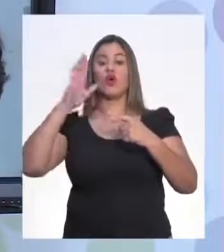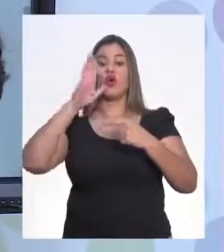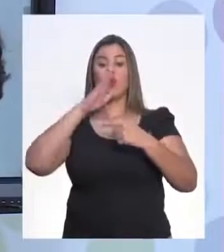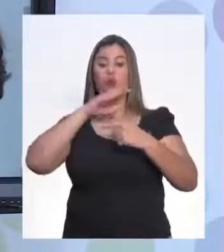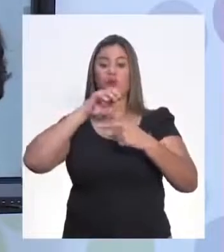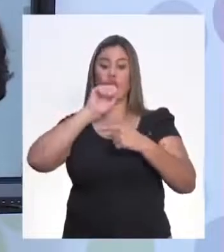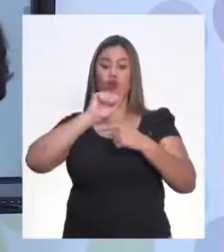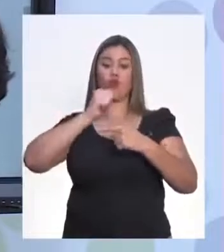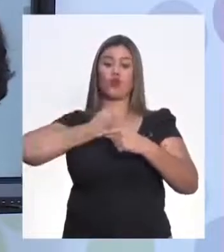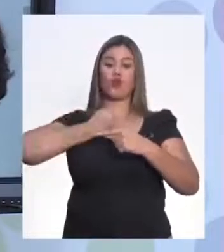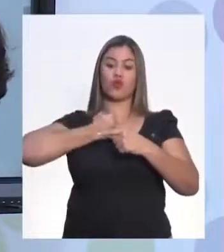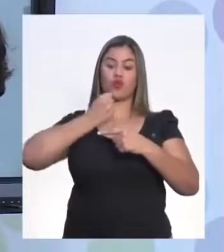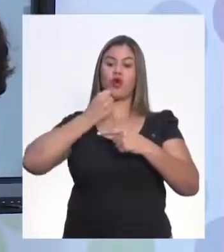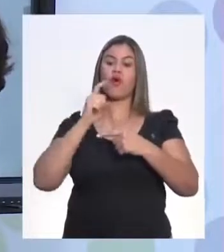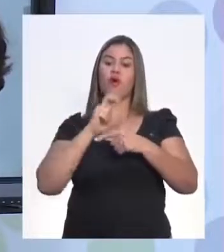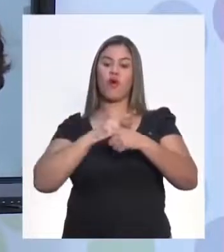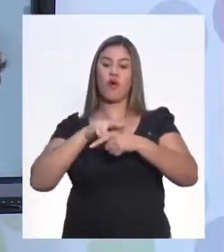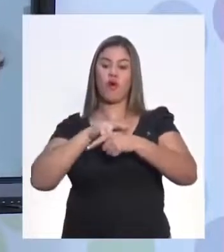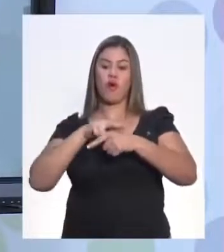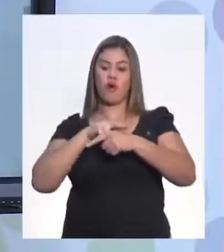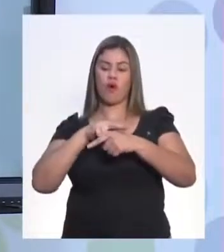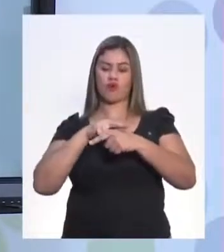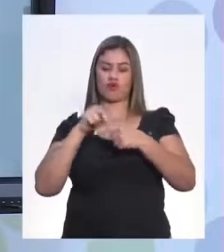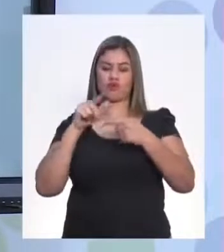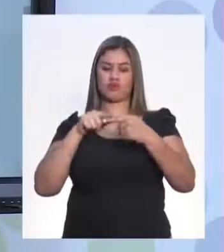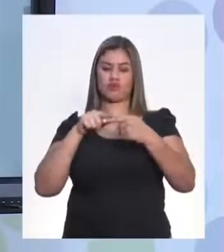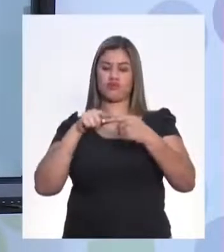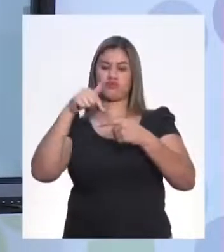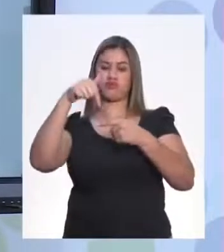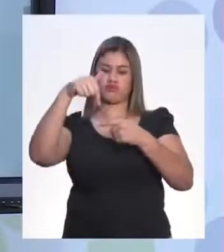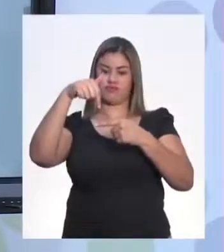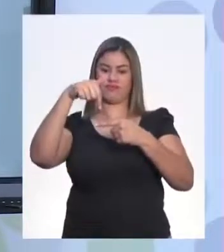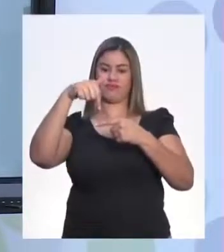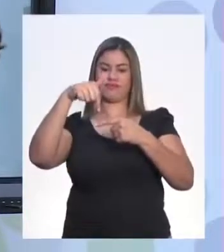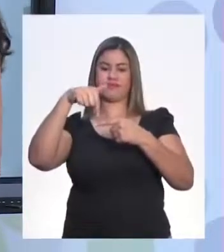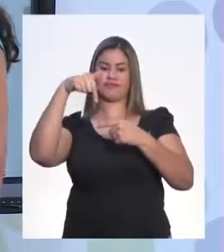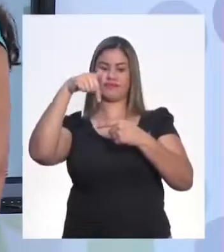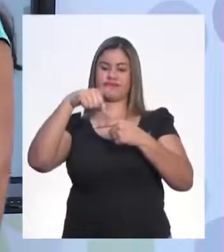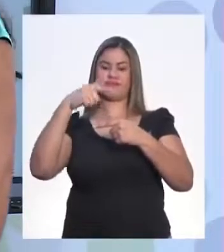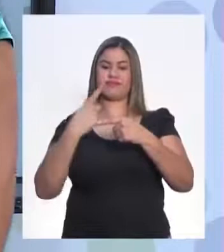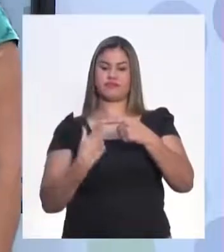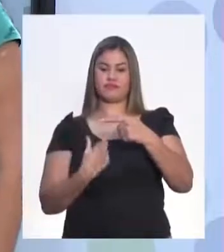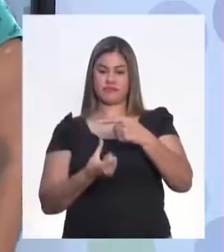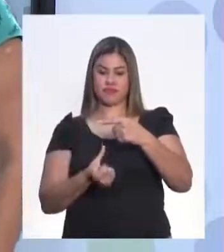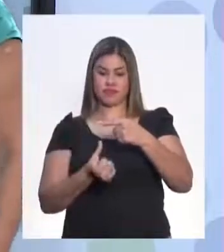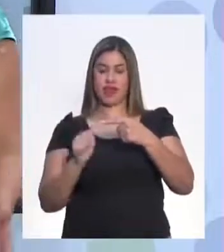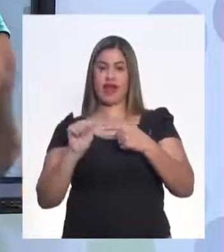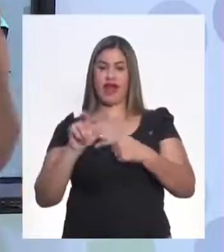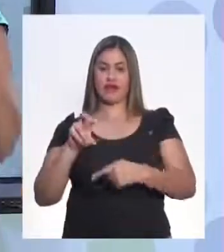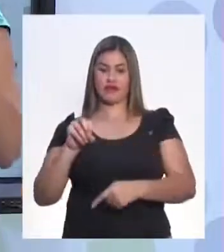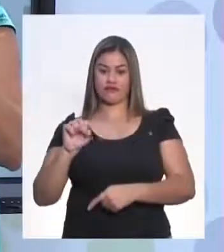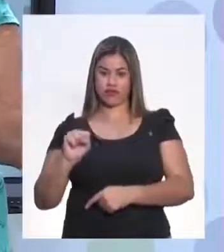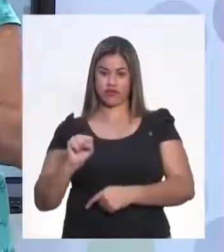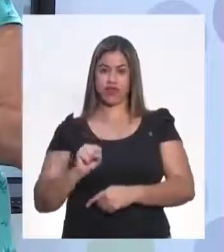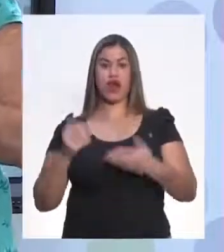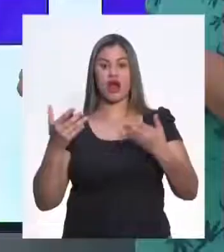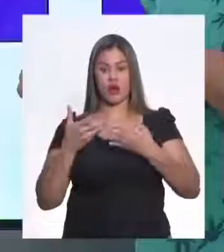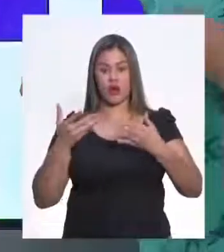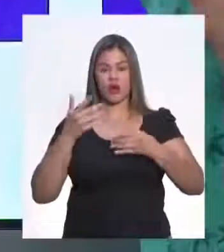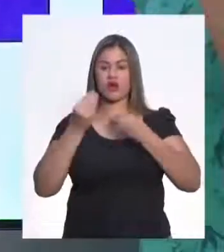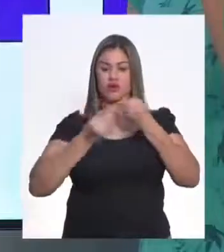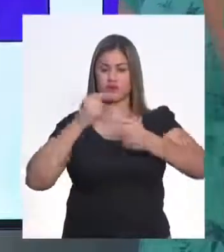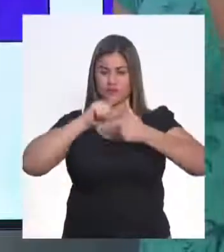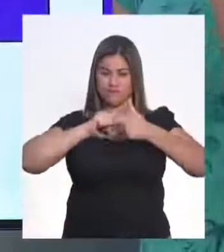roxo. 1, 2, 3, 4, 5, 6, 7. Então, eu tenho 7 16avos. Então, eu vou efetuar a